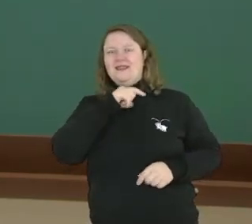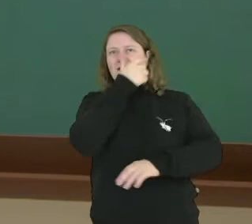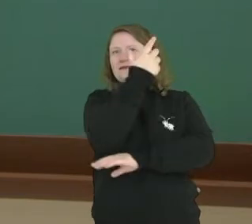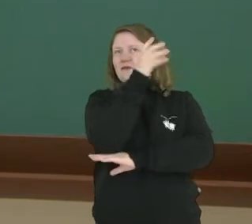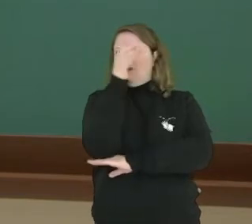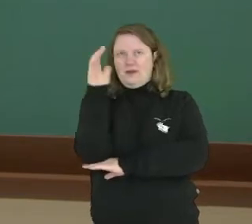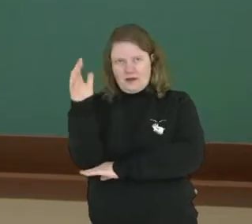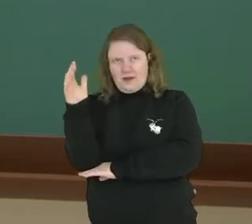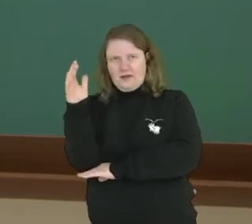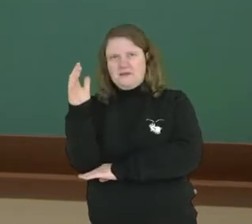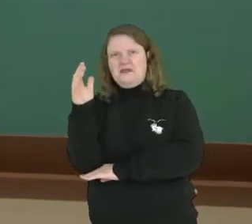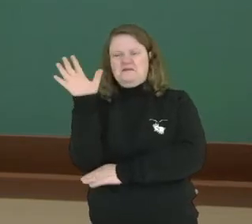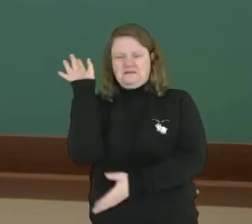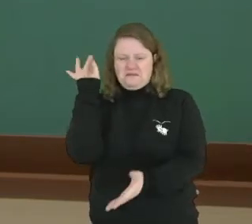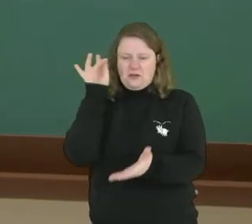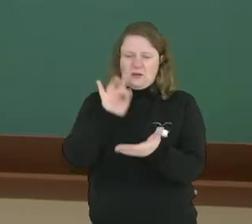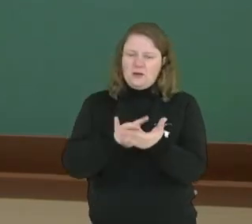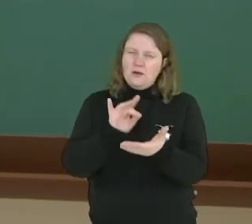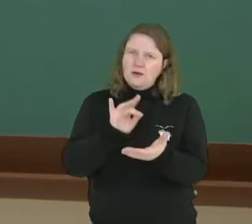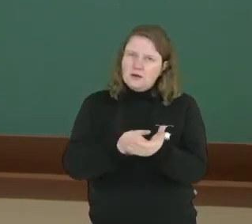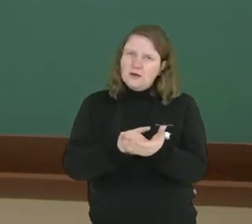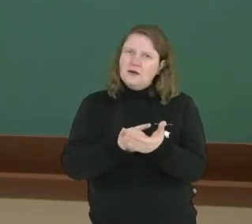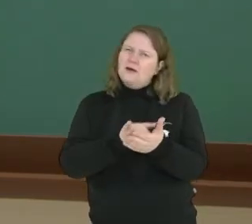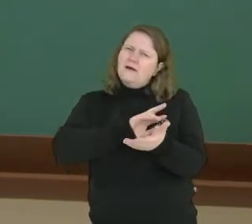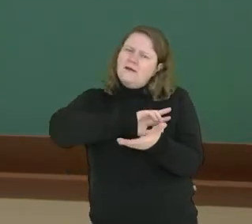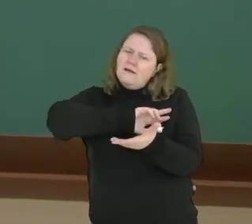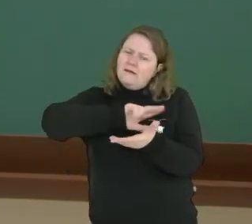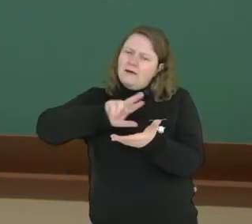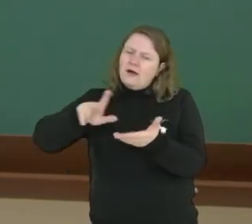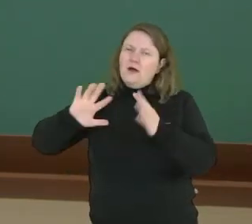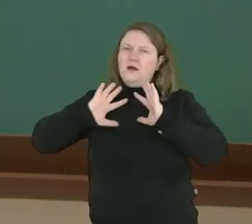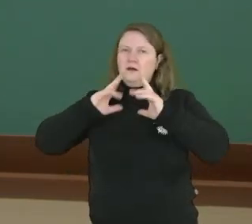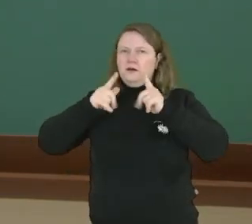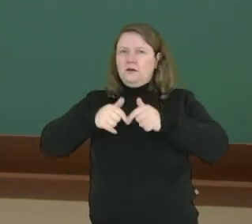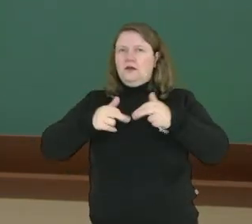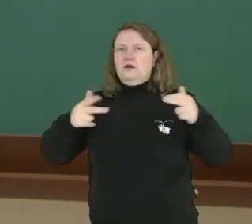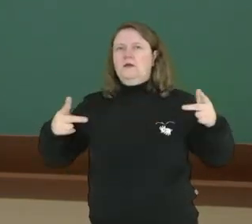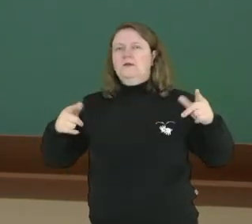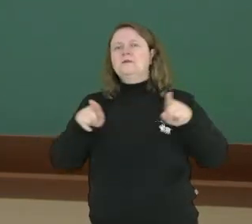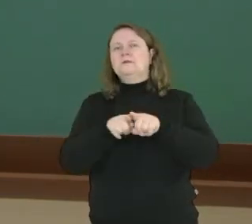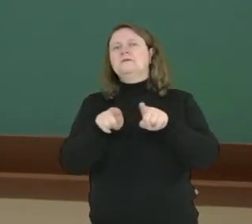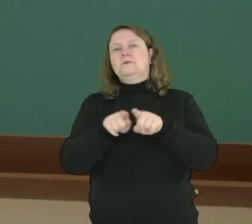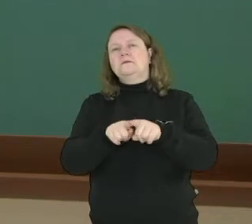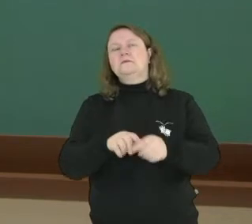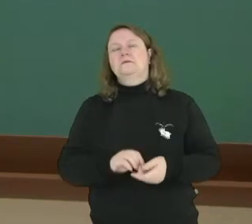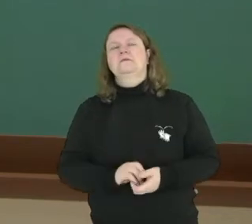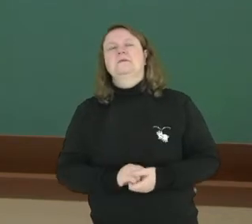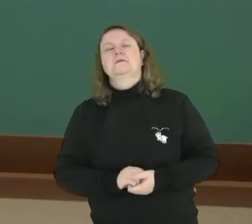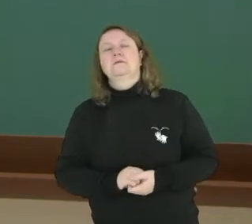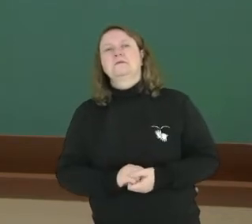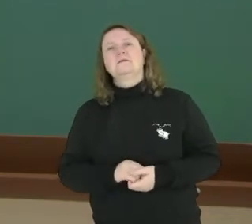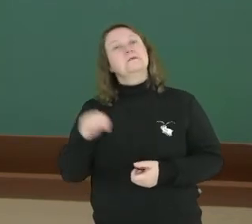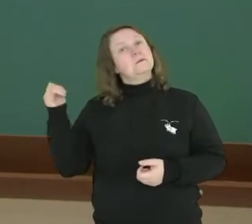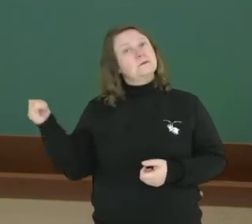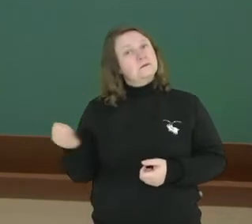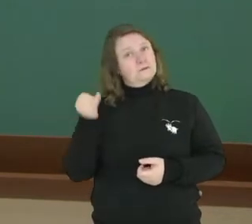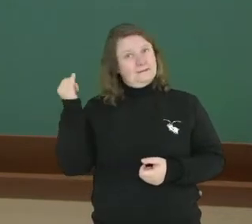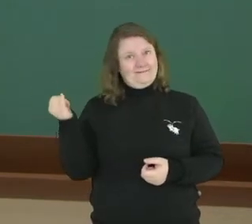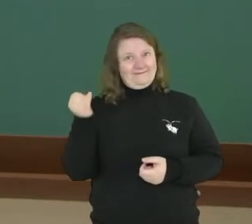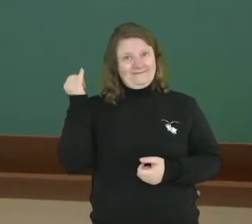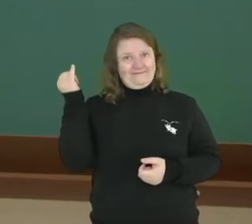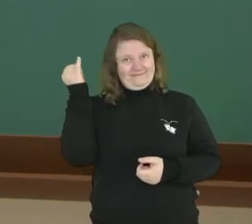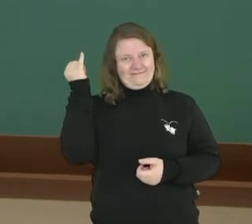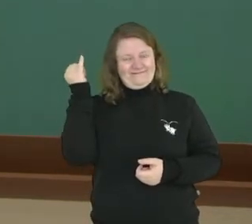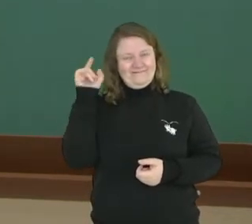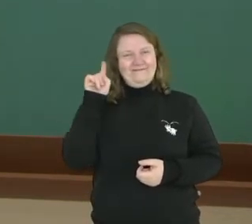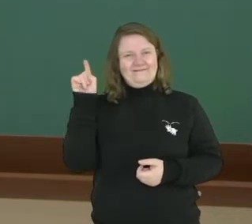presença ali de diferentes espécies animais também vivendo nessas porções, tá? Então, bem importante a gente falar da floresta